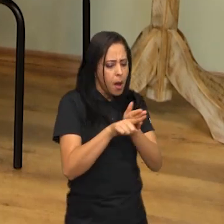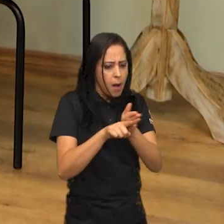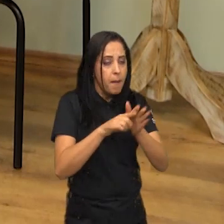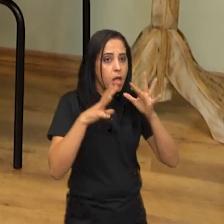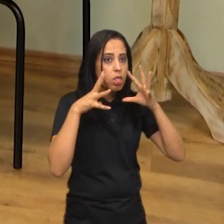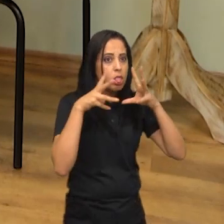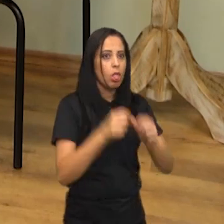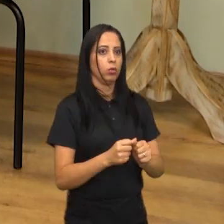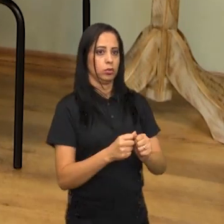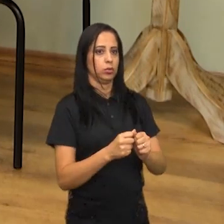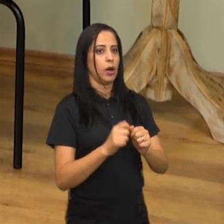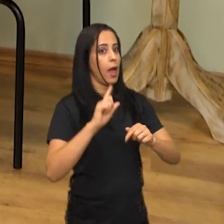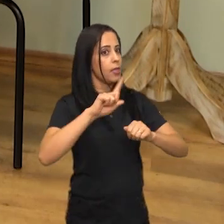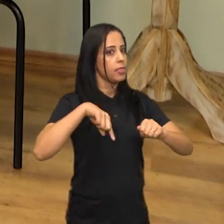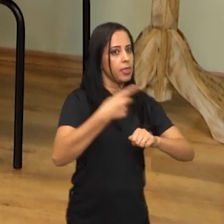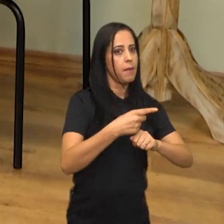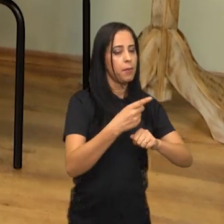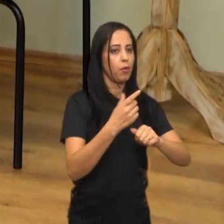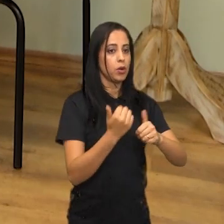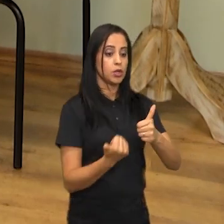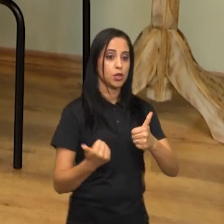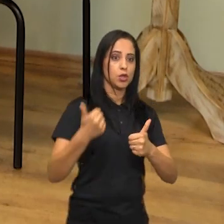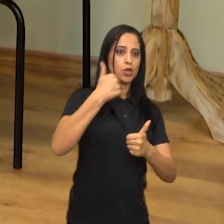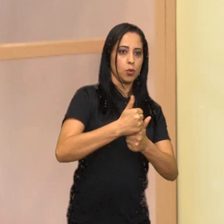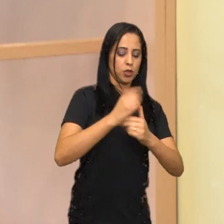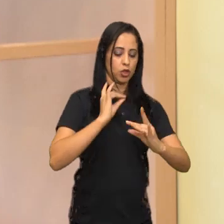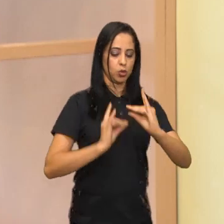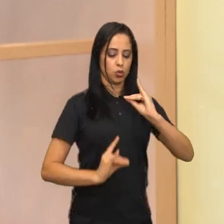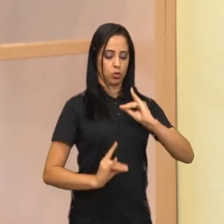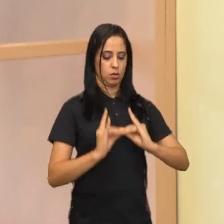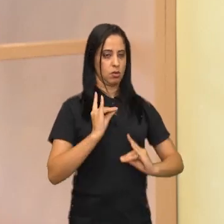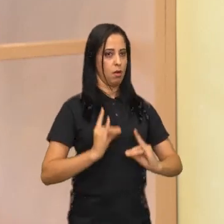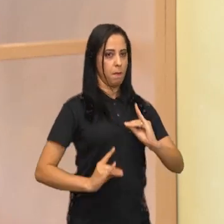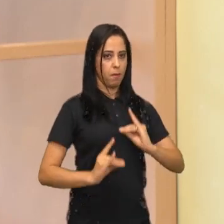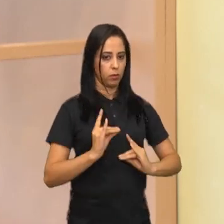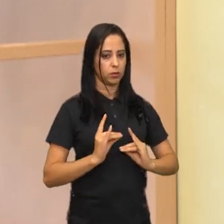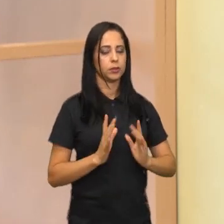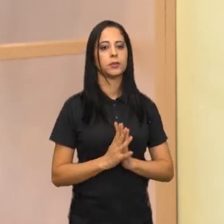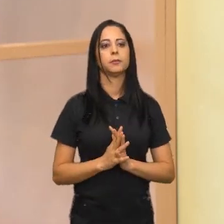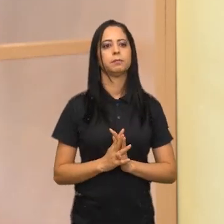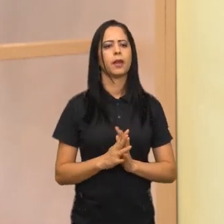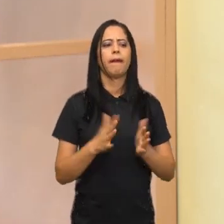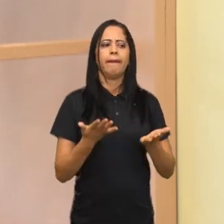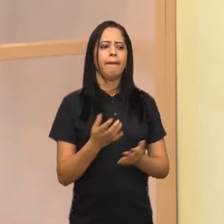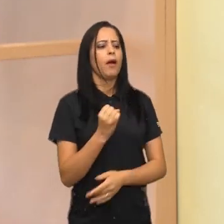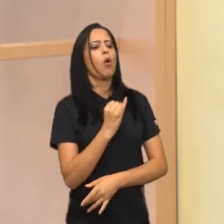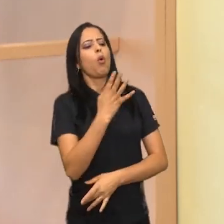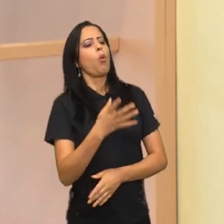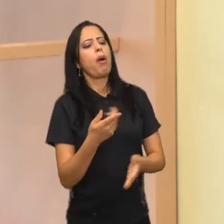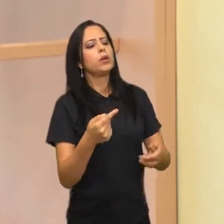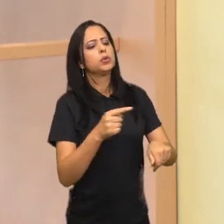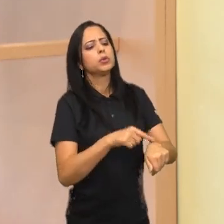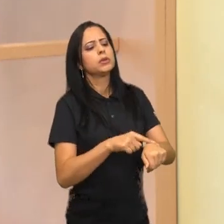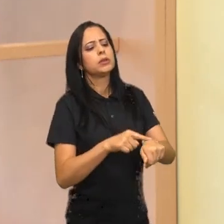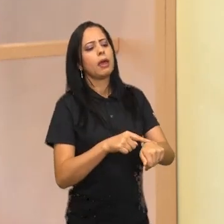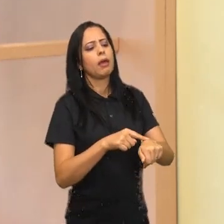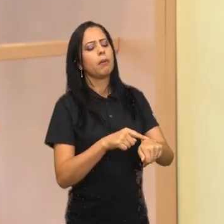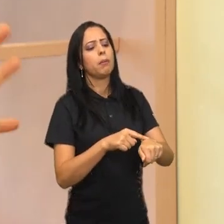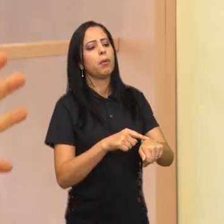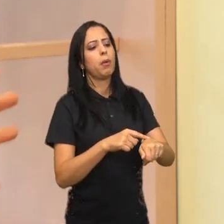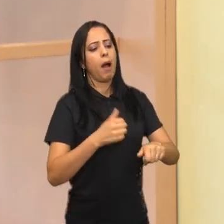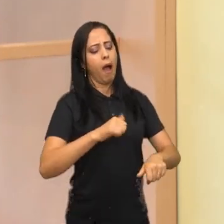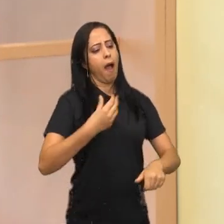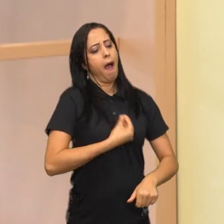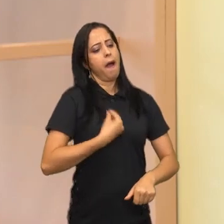gente só vai entrar com uma reposição hormonal se eu perceber que não tem risco nenhum. Eu perguntei para ela assim, quanto tempo depois eu sinto o resultado? Porque quando a gente está desesperada, é isso que a gente